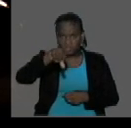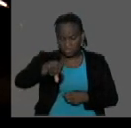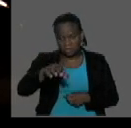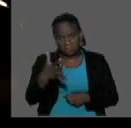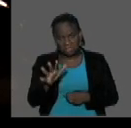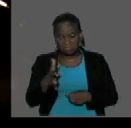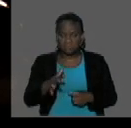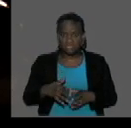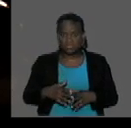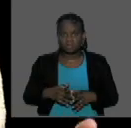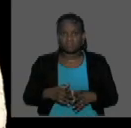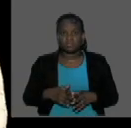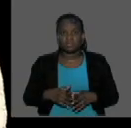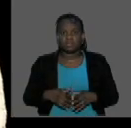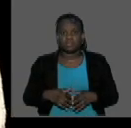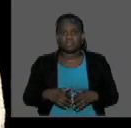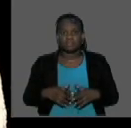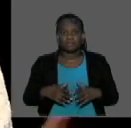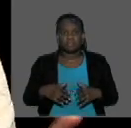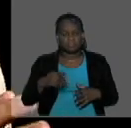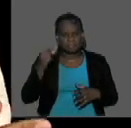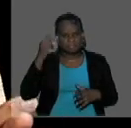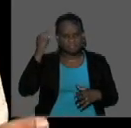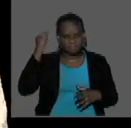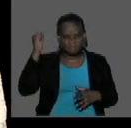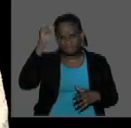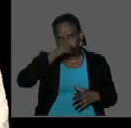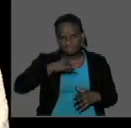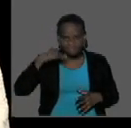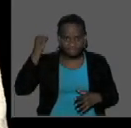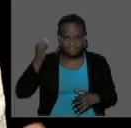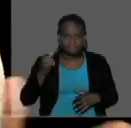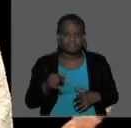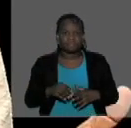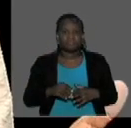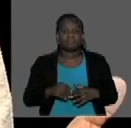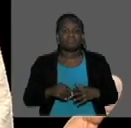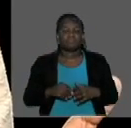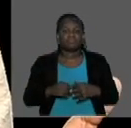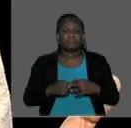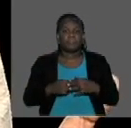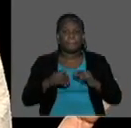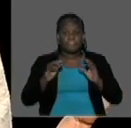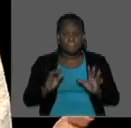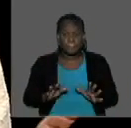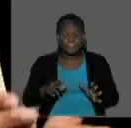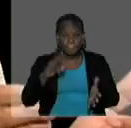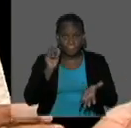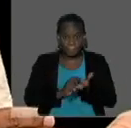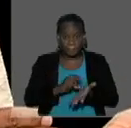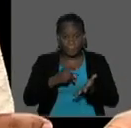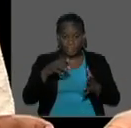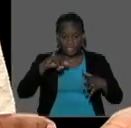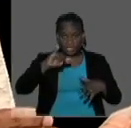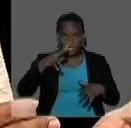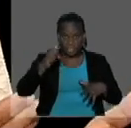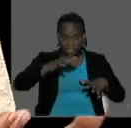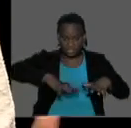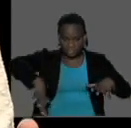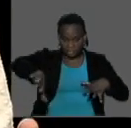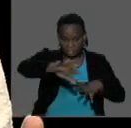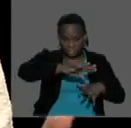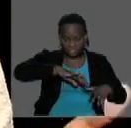1939, me parece, uma coisa assim muito antiga. E foi, na verdade, eu saio da ilha,